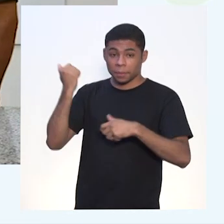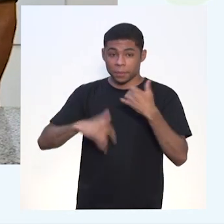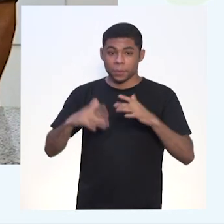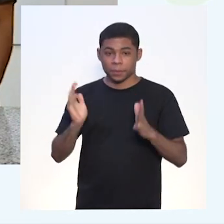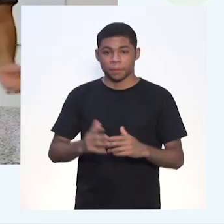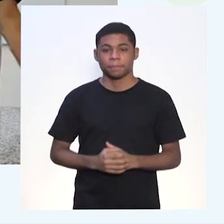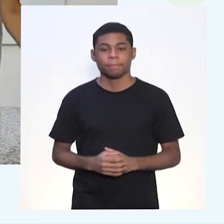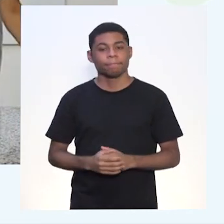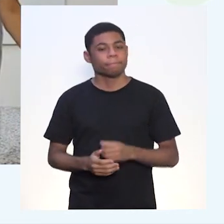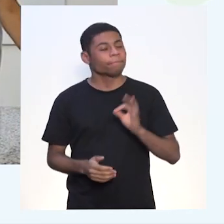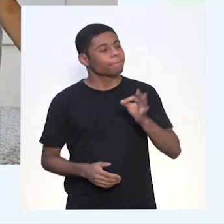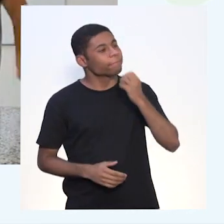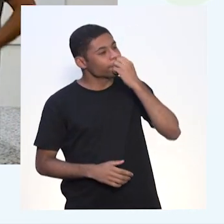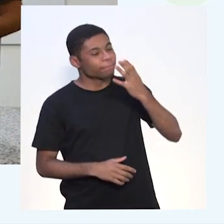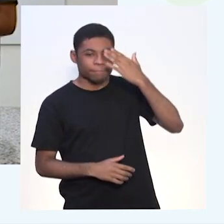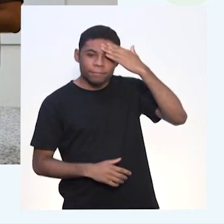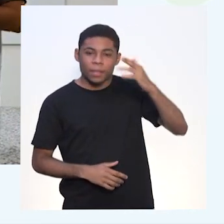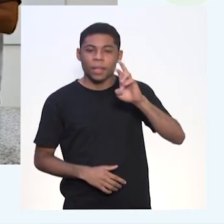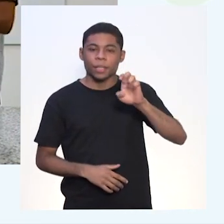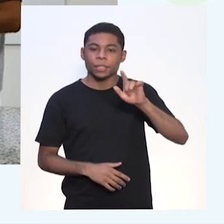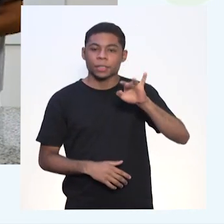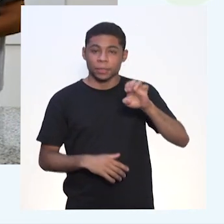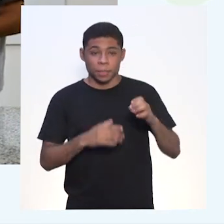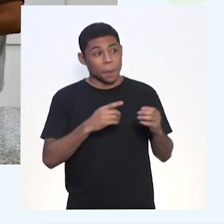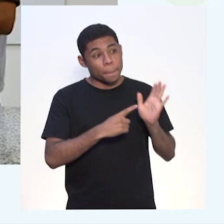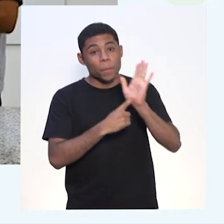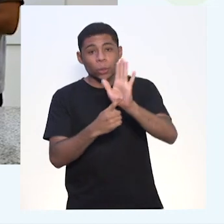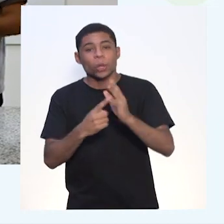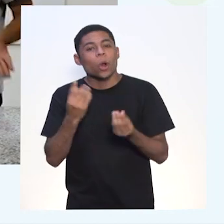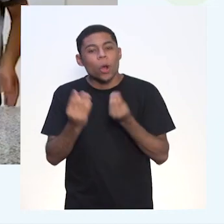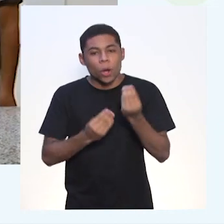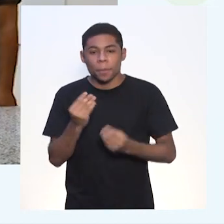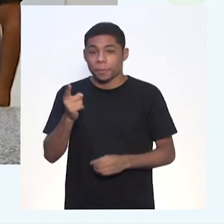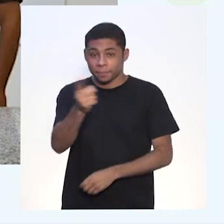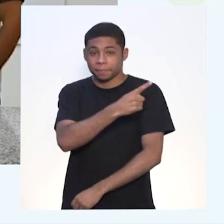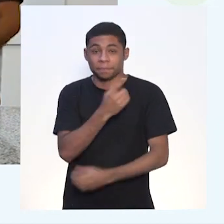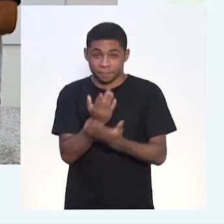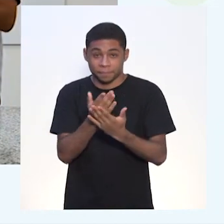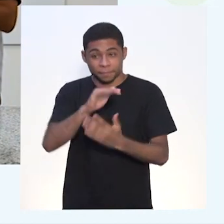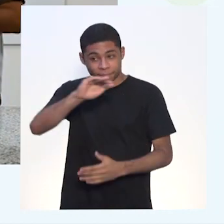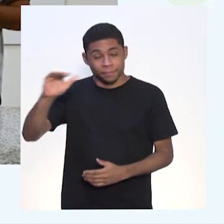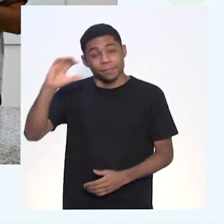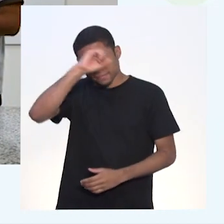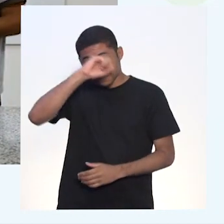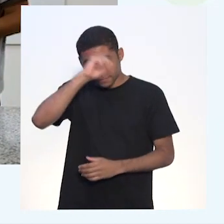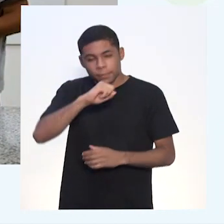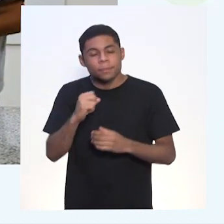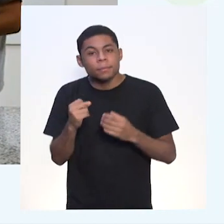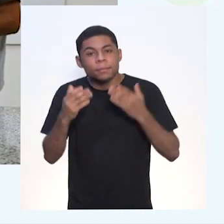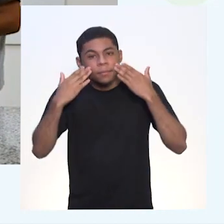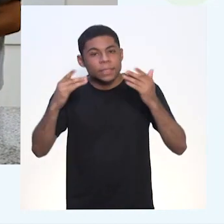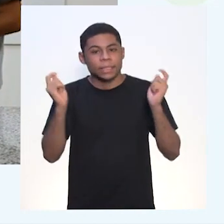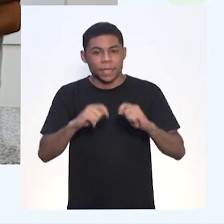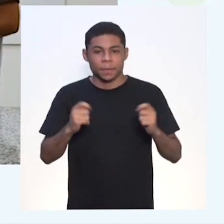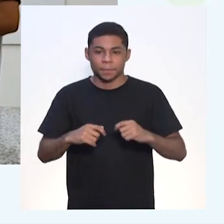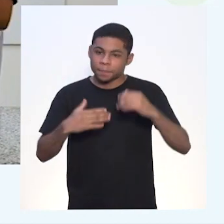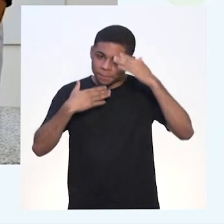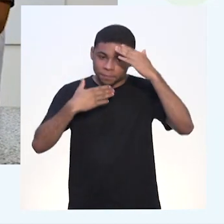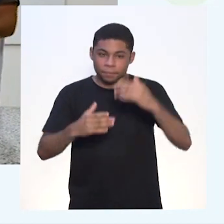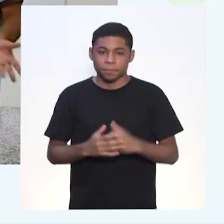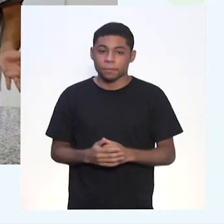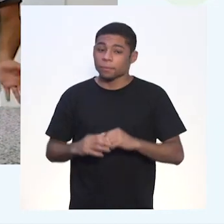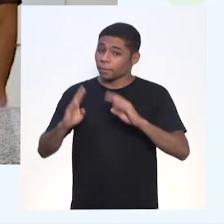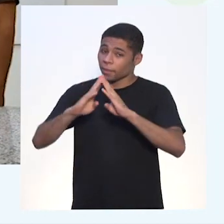aí, né? Muito legal, viu, Regiane? O bom que você mostrou aqui na prática, né? Os estudantes verem aqui na prática, com experimentos que é possível reproduzir numa escola, né?